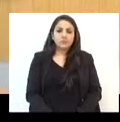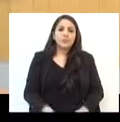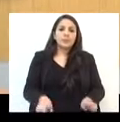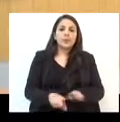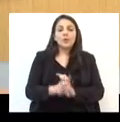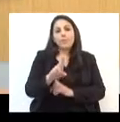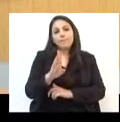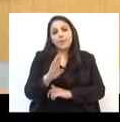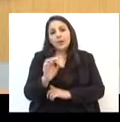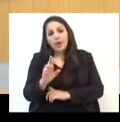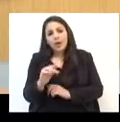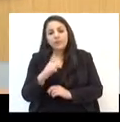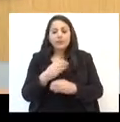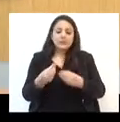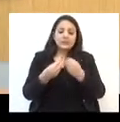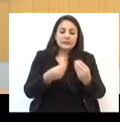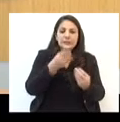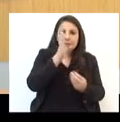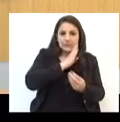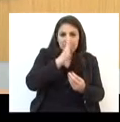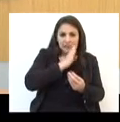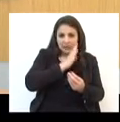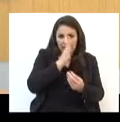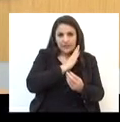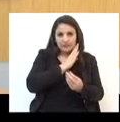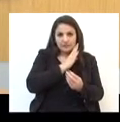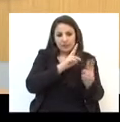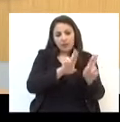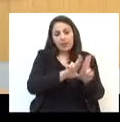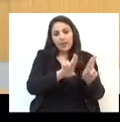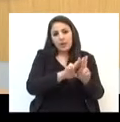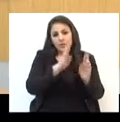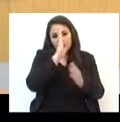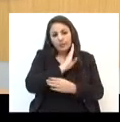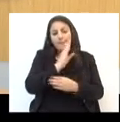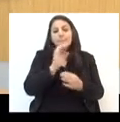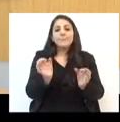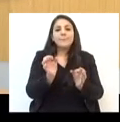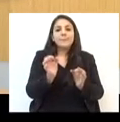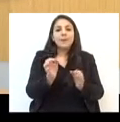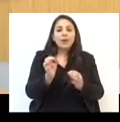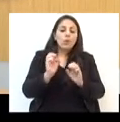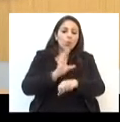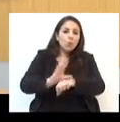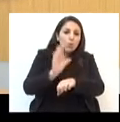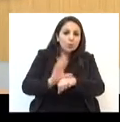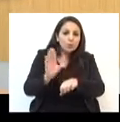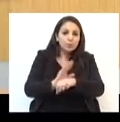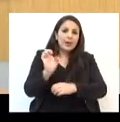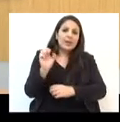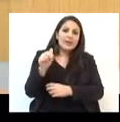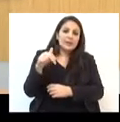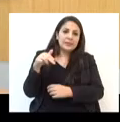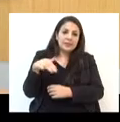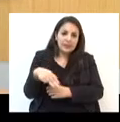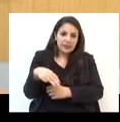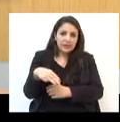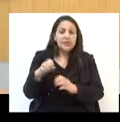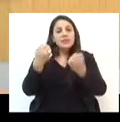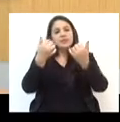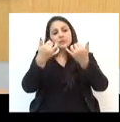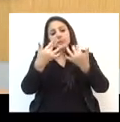A UPF vai oferecer de graça um intensivo preparatório para o Enem. A intenção é esclarecer